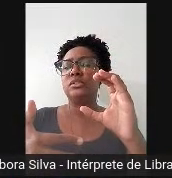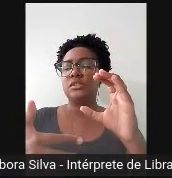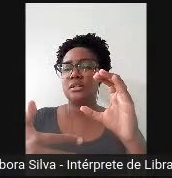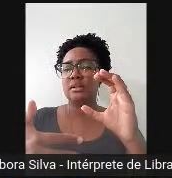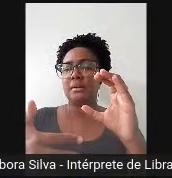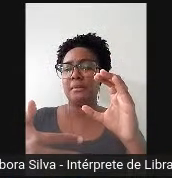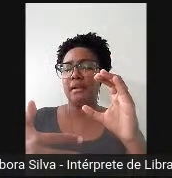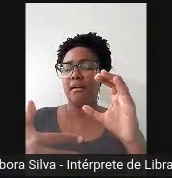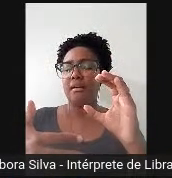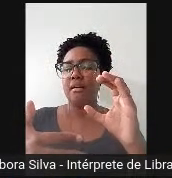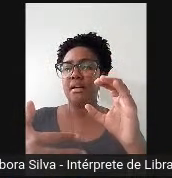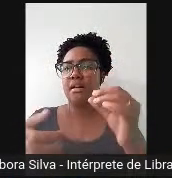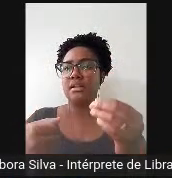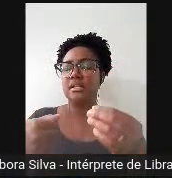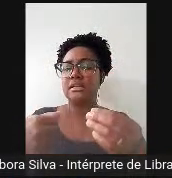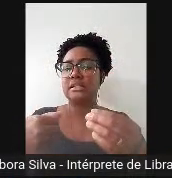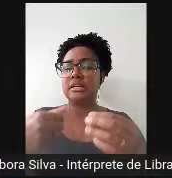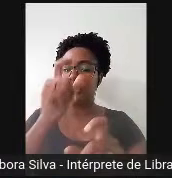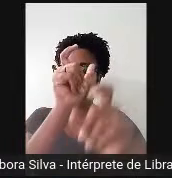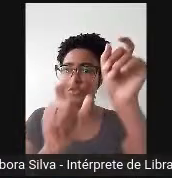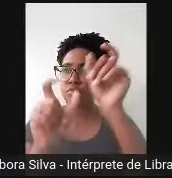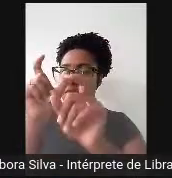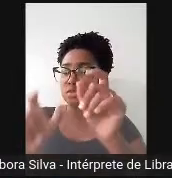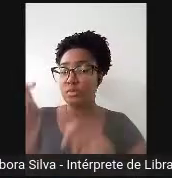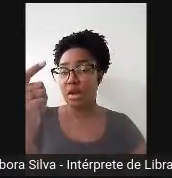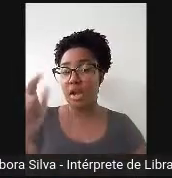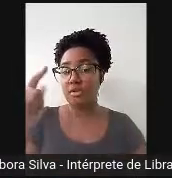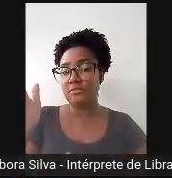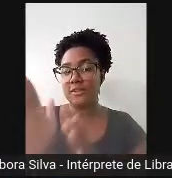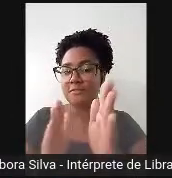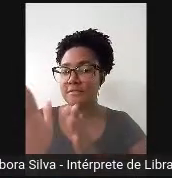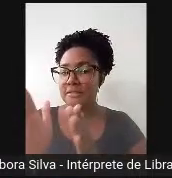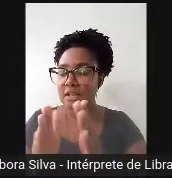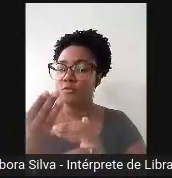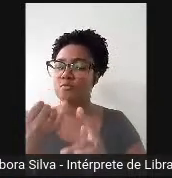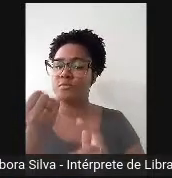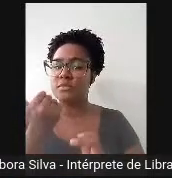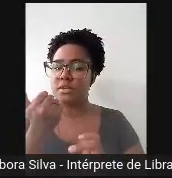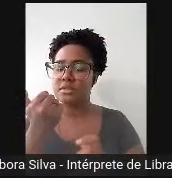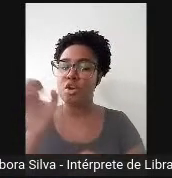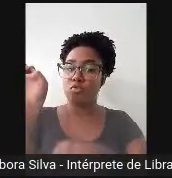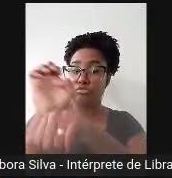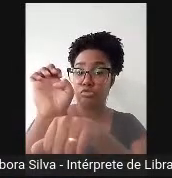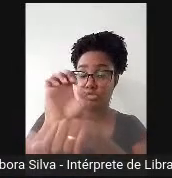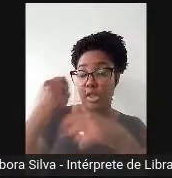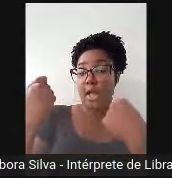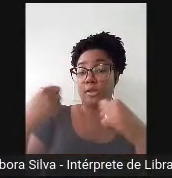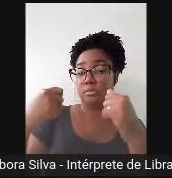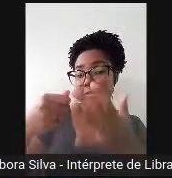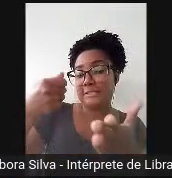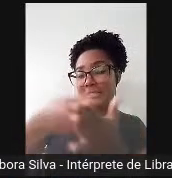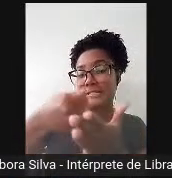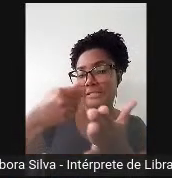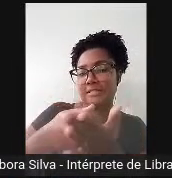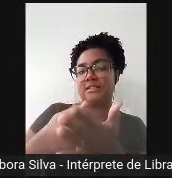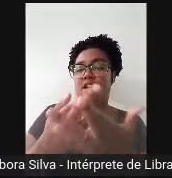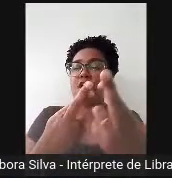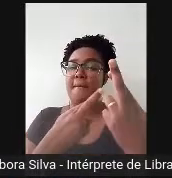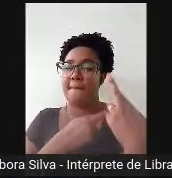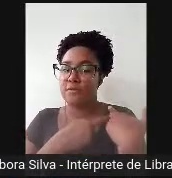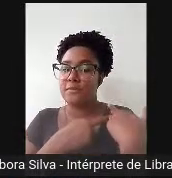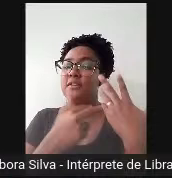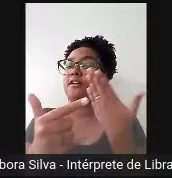não tenham acesso à alimentação. Eles têm a obrigação de garantir esse direito. Isso é uma obrigação